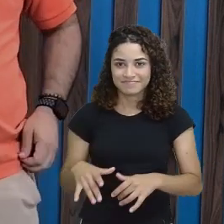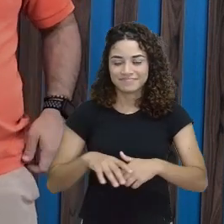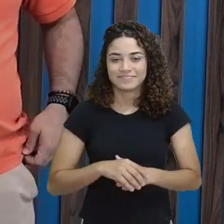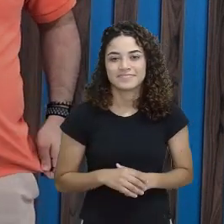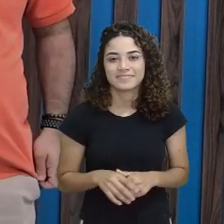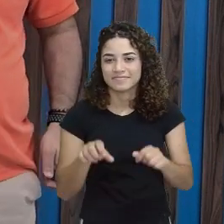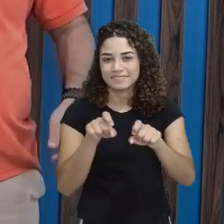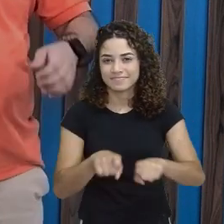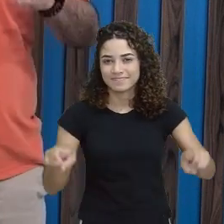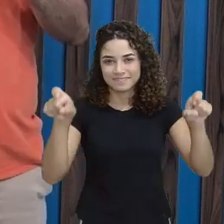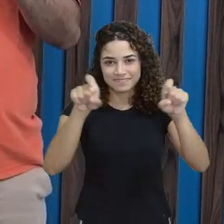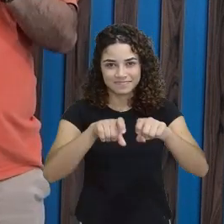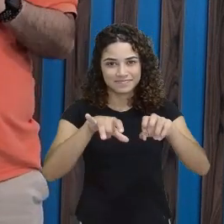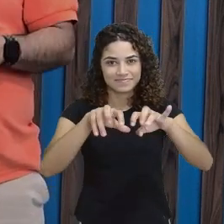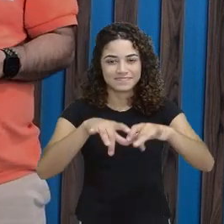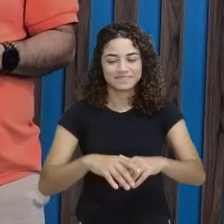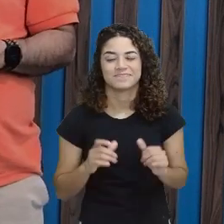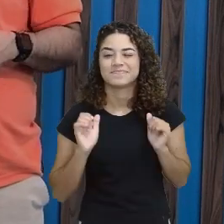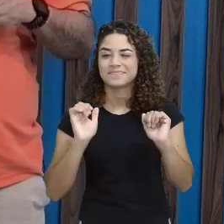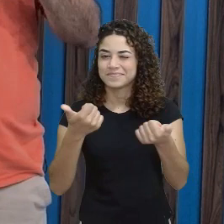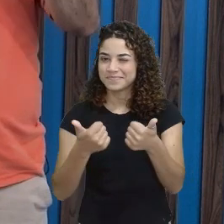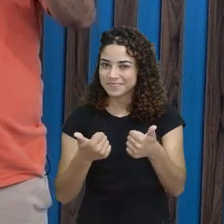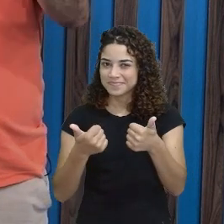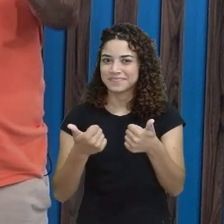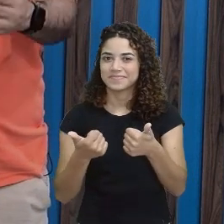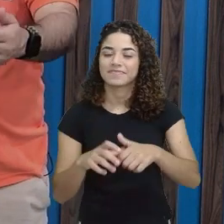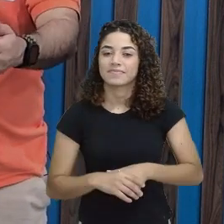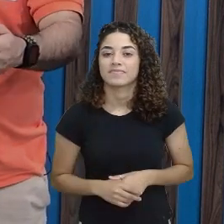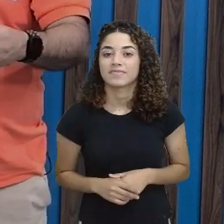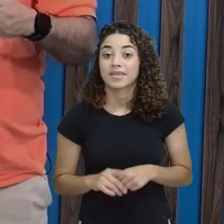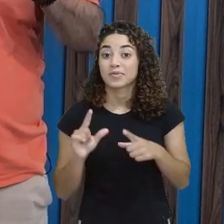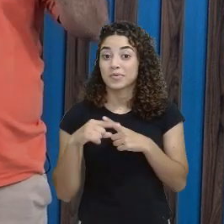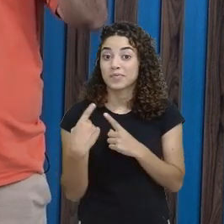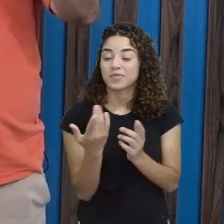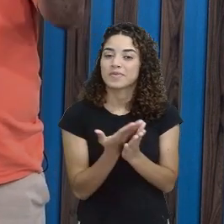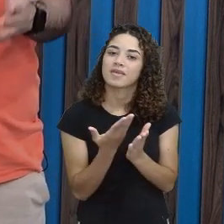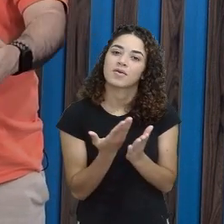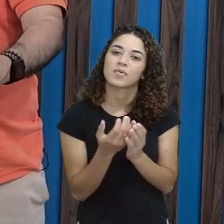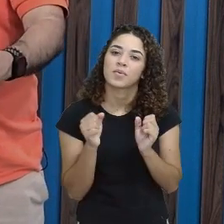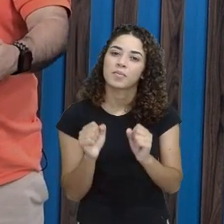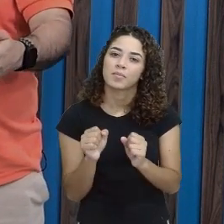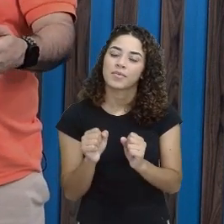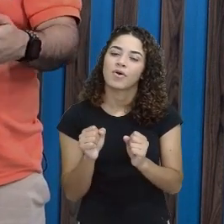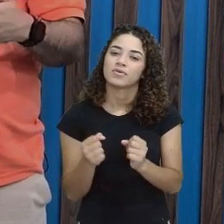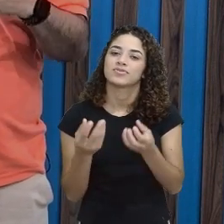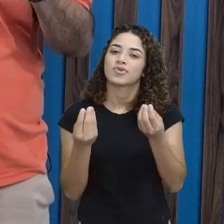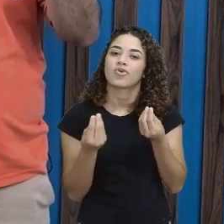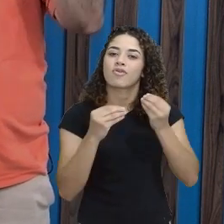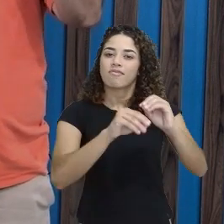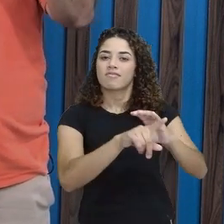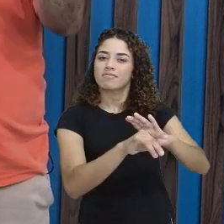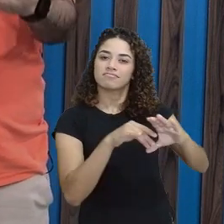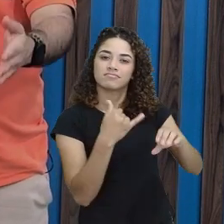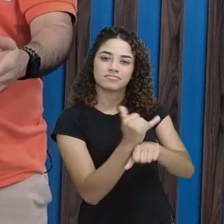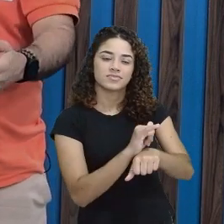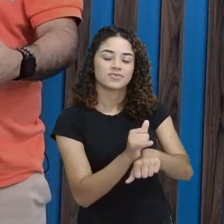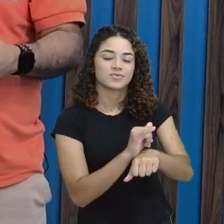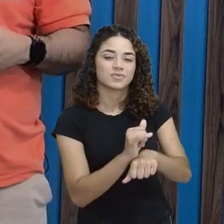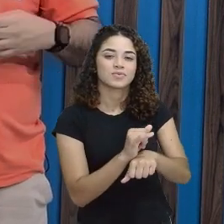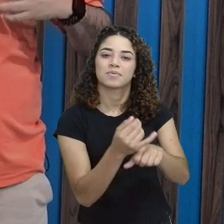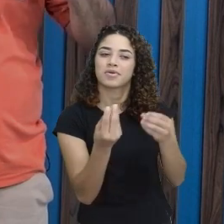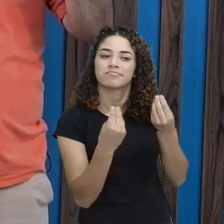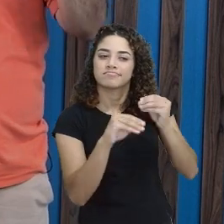No computador. Então fica aí, depois da aula, entra lá no portal do YouTube, deixa